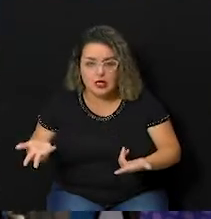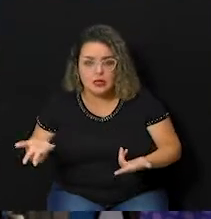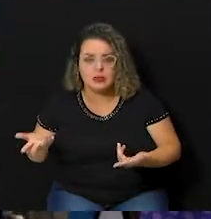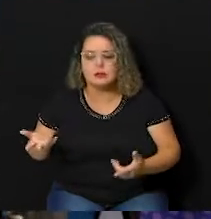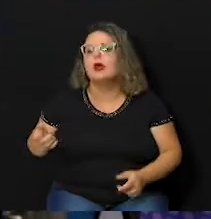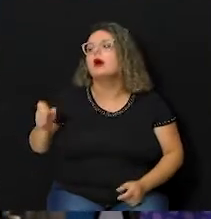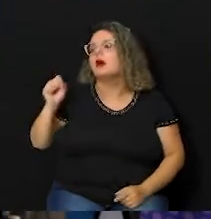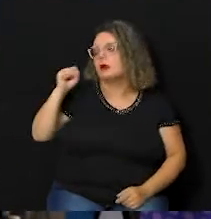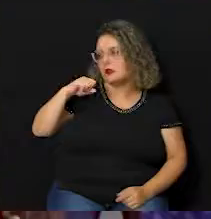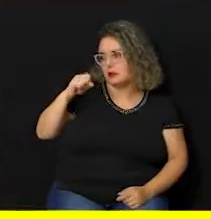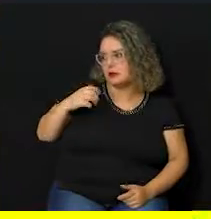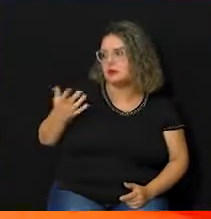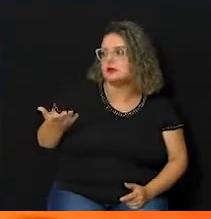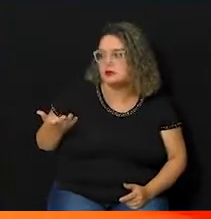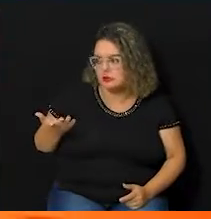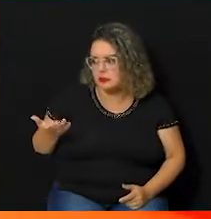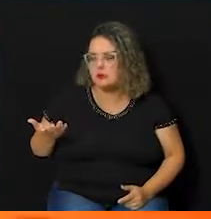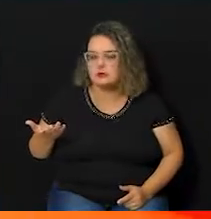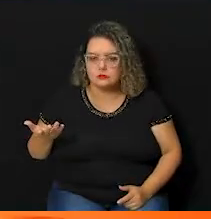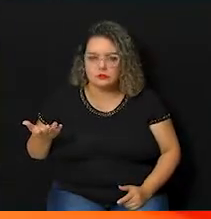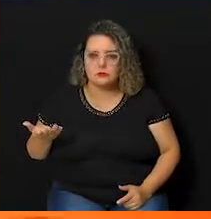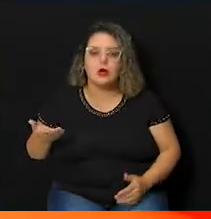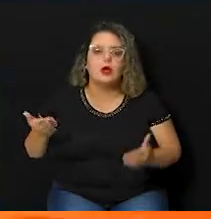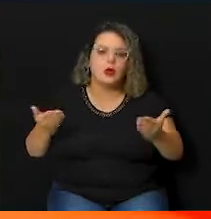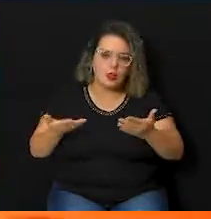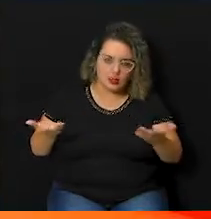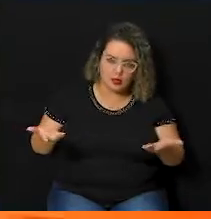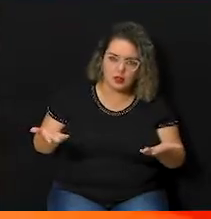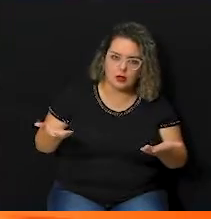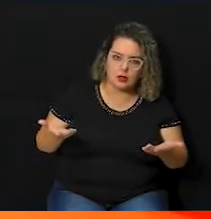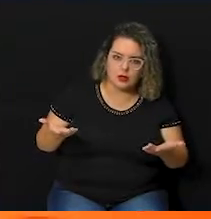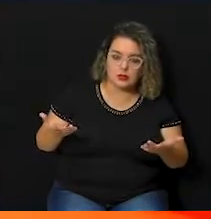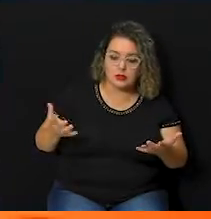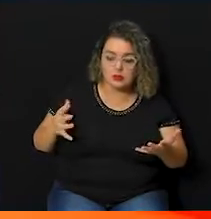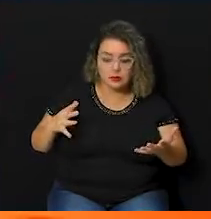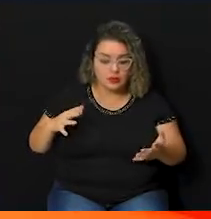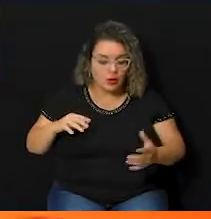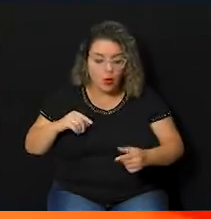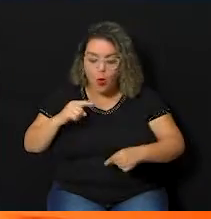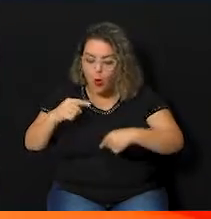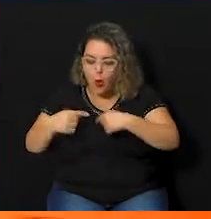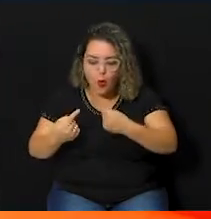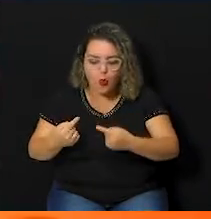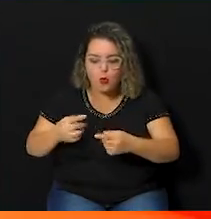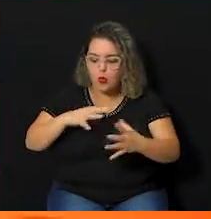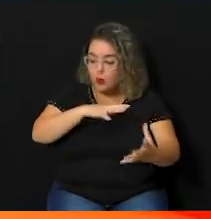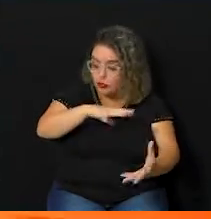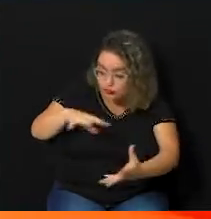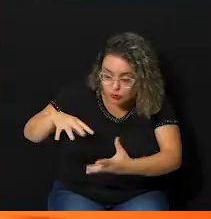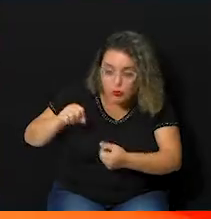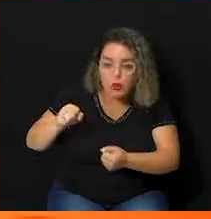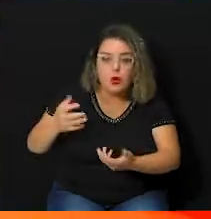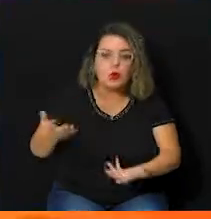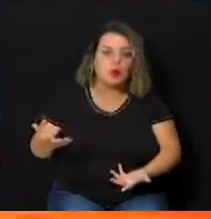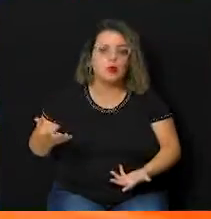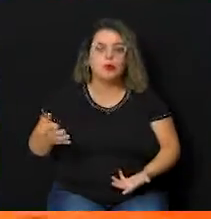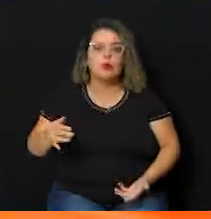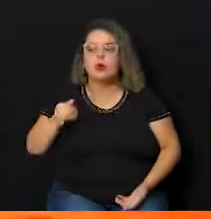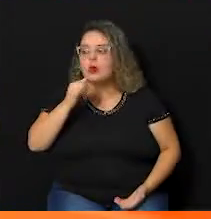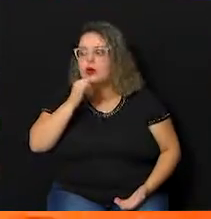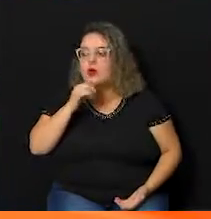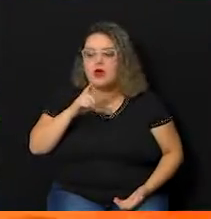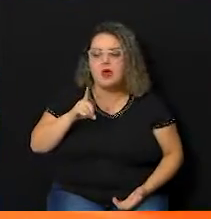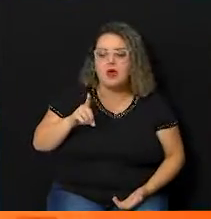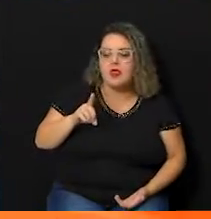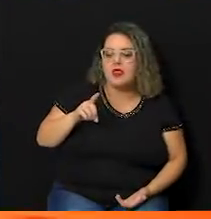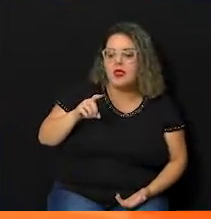com certeza. Ainda mais agora com essa coisa de multiverso, eu posso botar a Liga da Justiça, botar a Liga da Justiça do Zack Snyder, botar o The Flash, aí